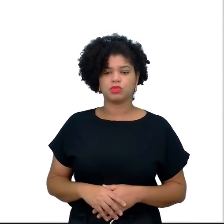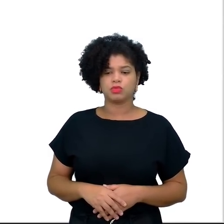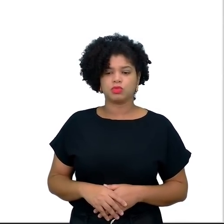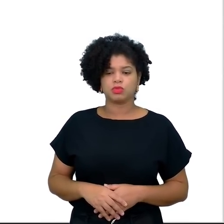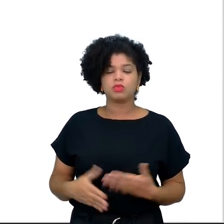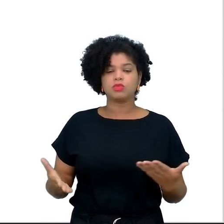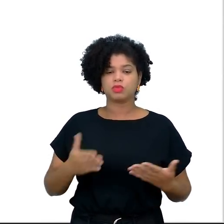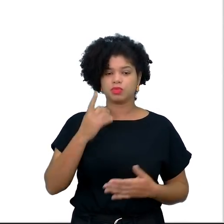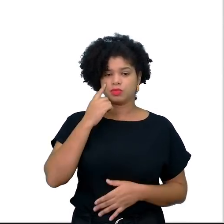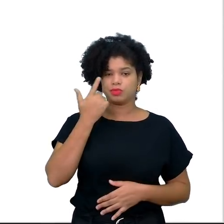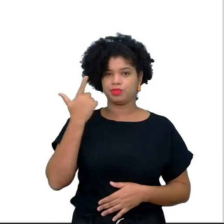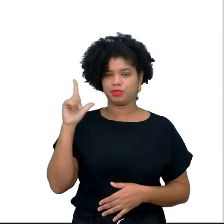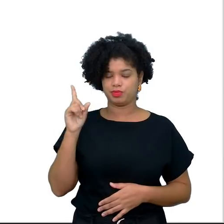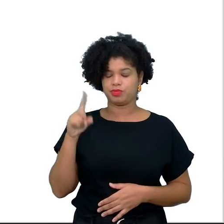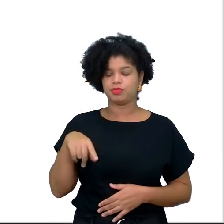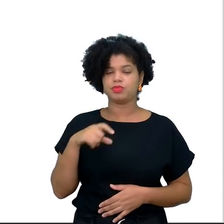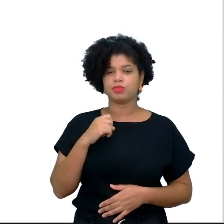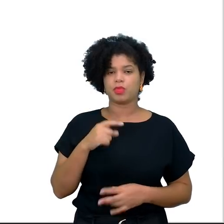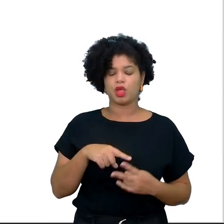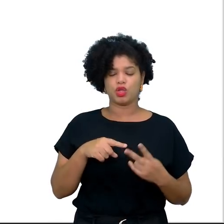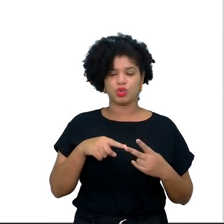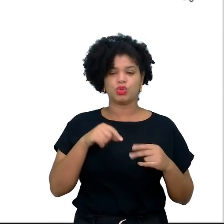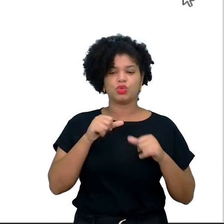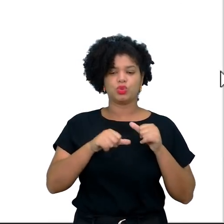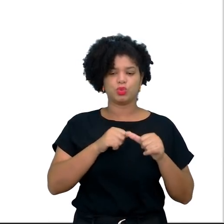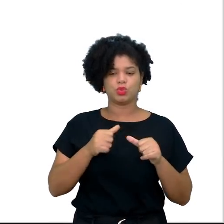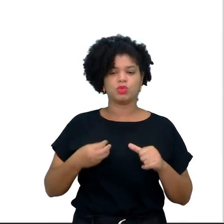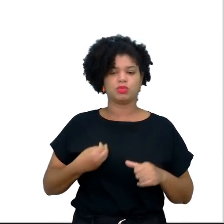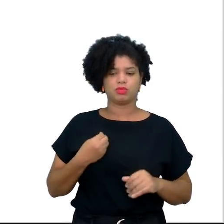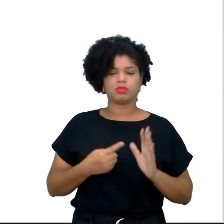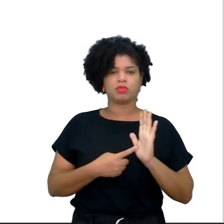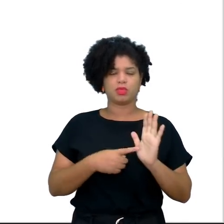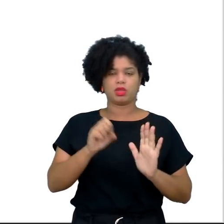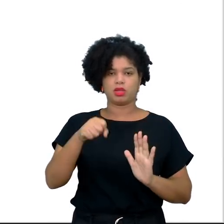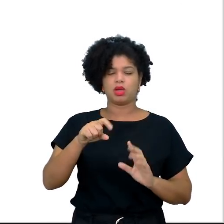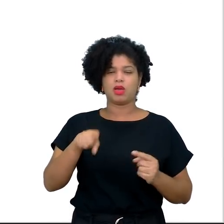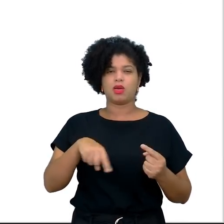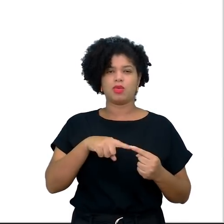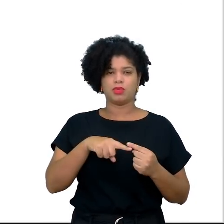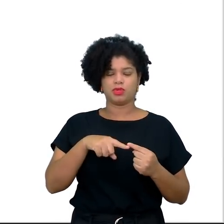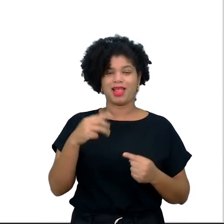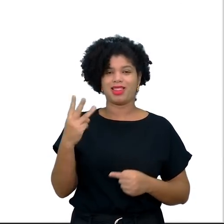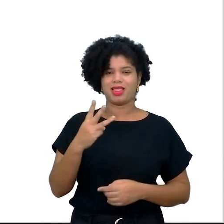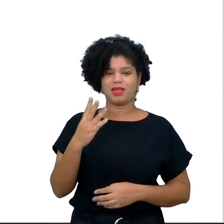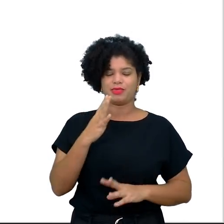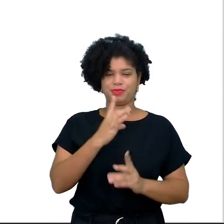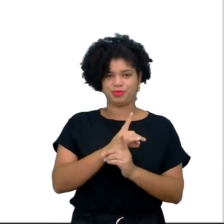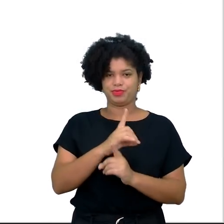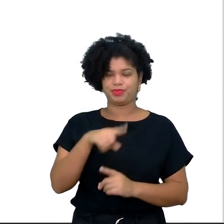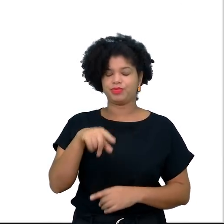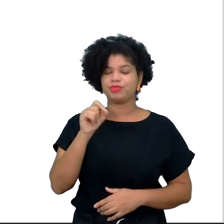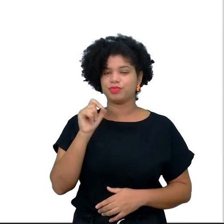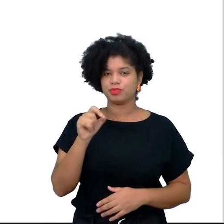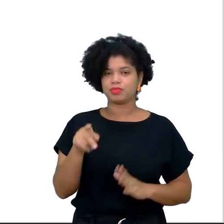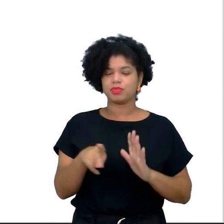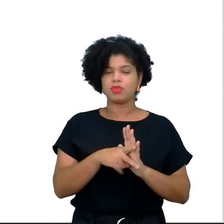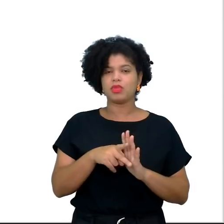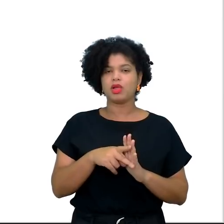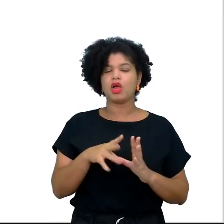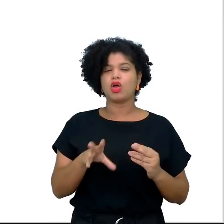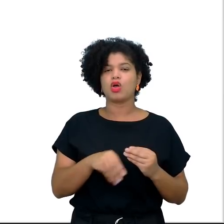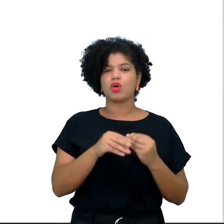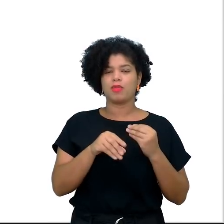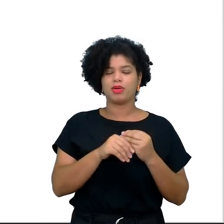Nessa categoria agora, eles são dadas duas transformações, né? E agora se busca uma terceira, que será dada pela composição